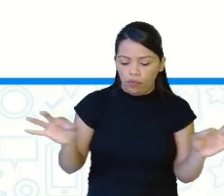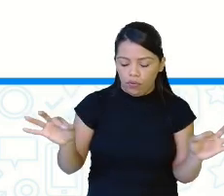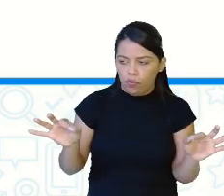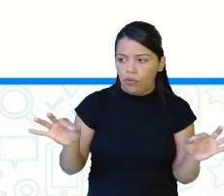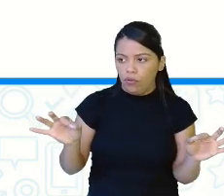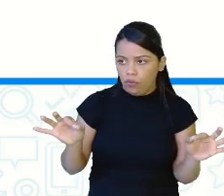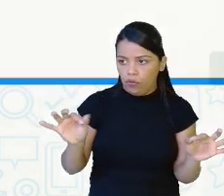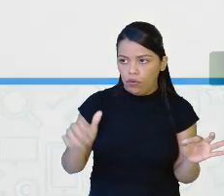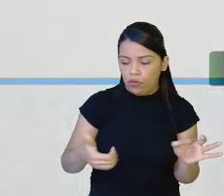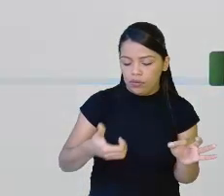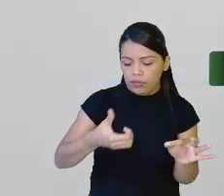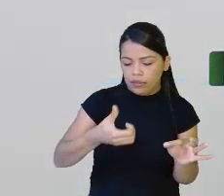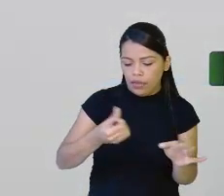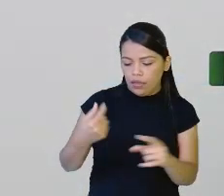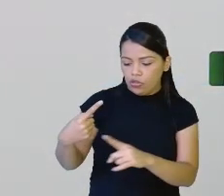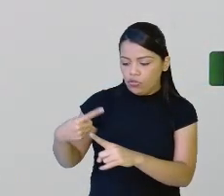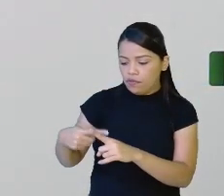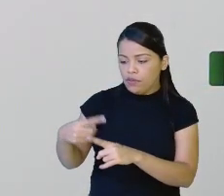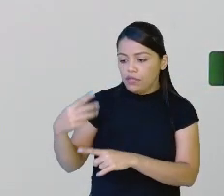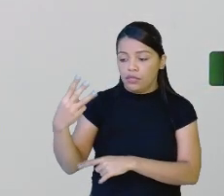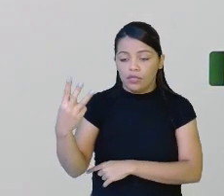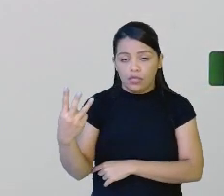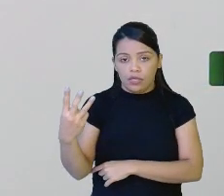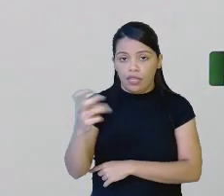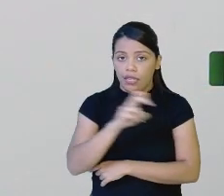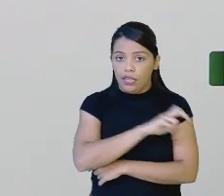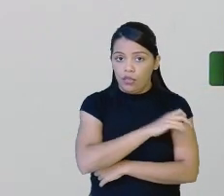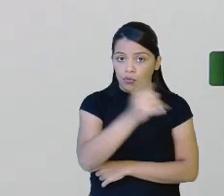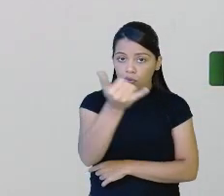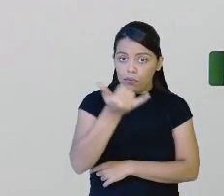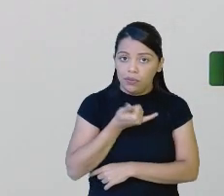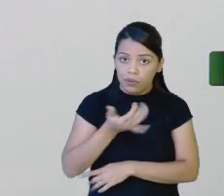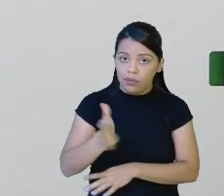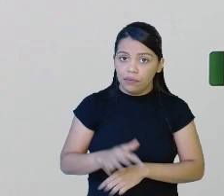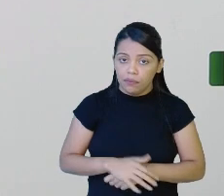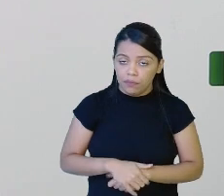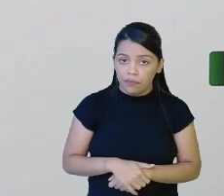ó. 6 vezes 3, quinto ano, diz para mim.